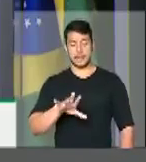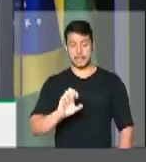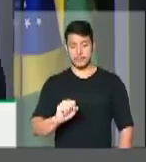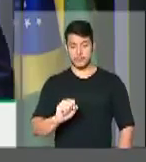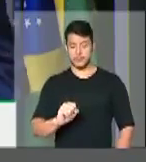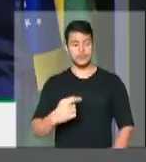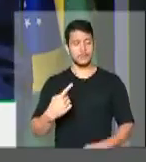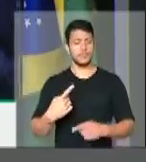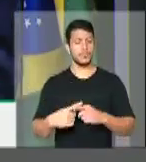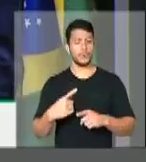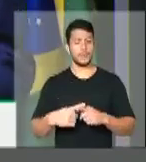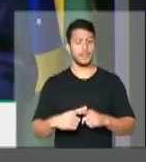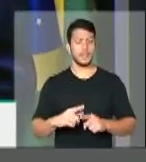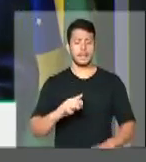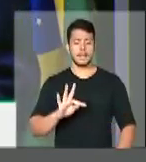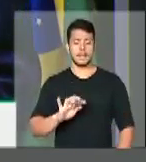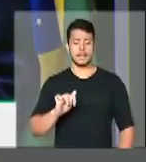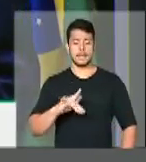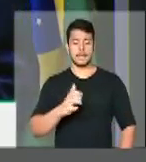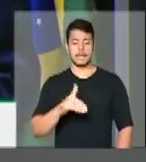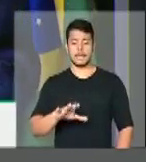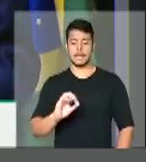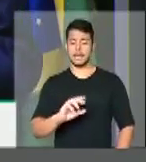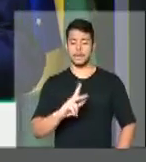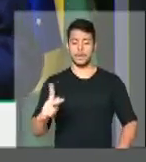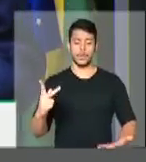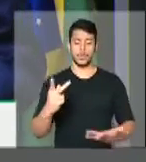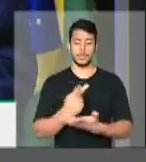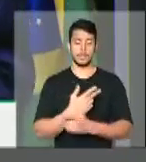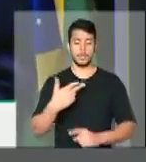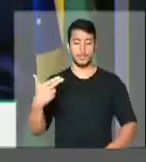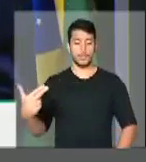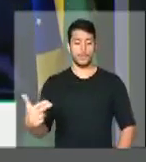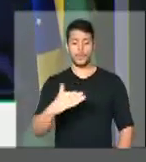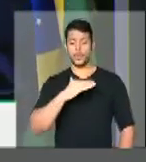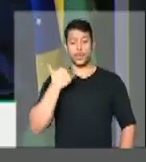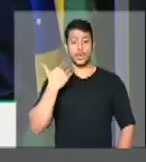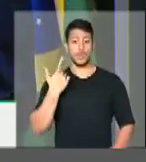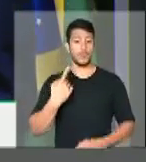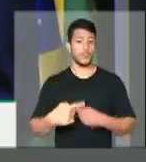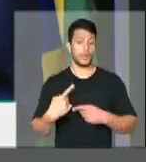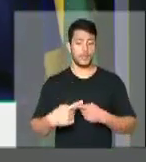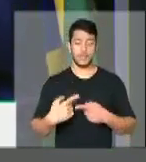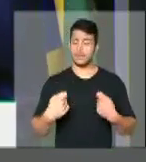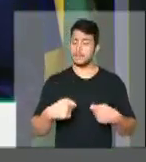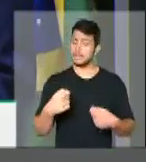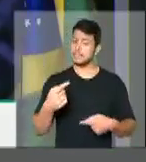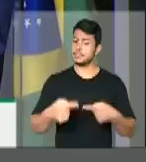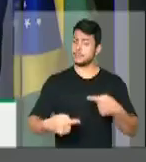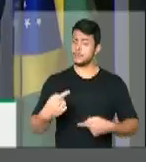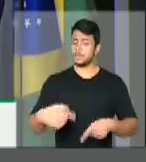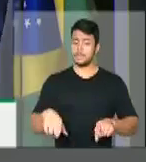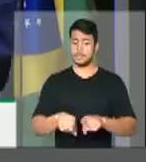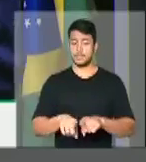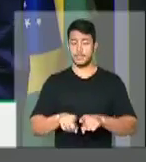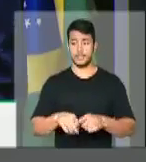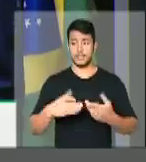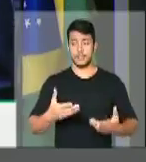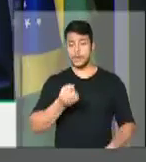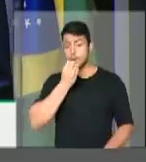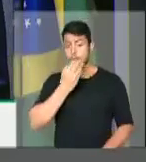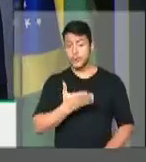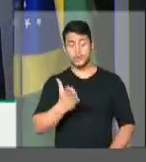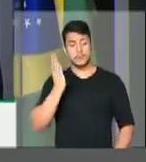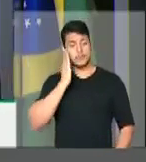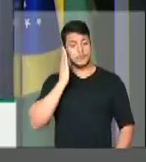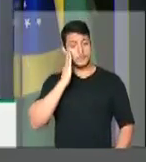que Tancredo morreu também inesperadamente no momento dramático em 1985. É até bom aqui